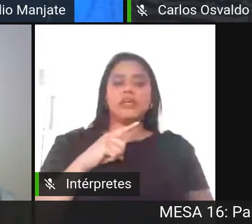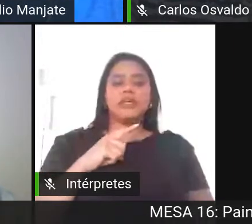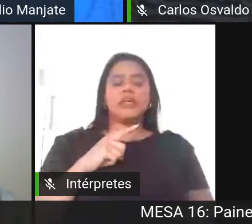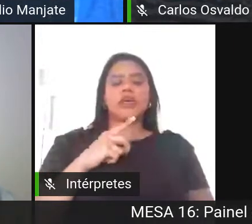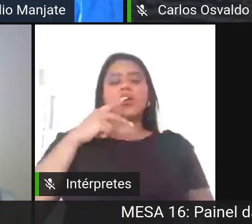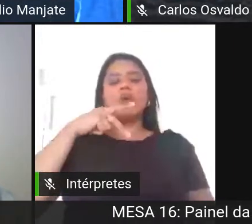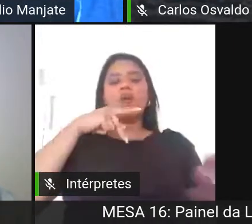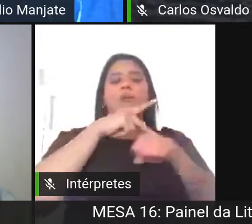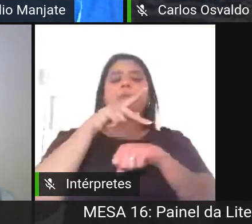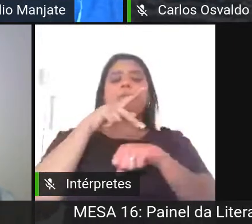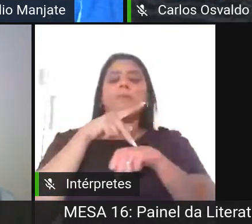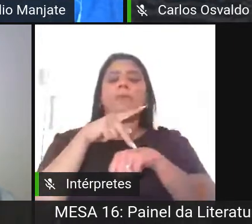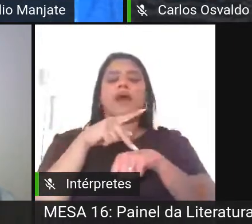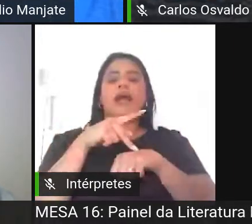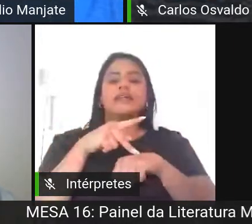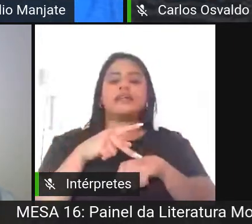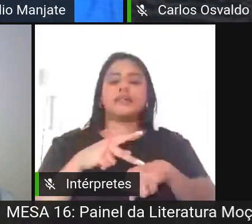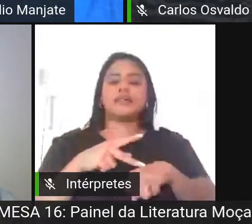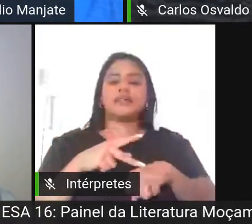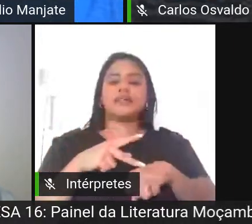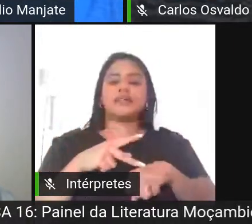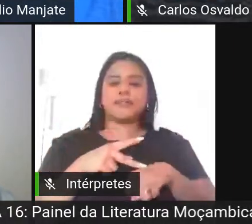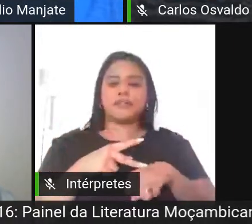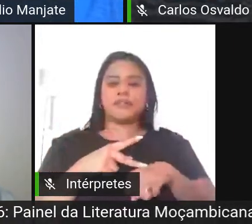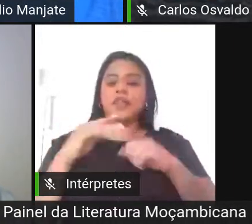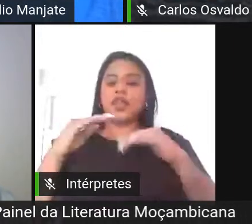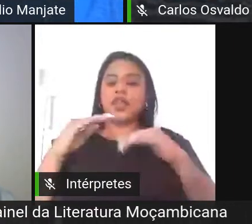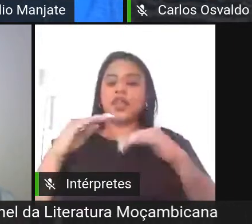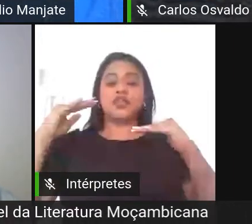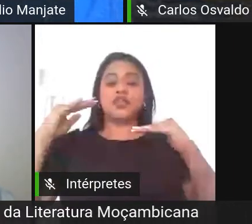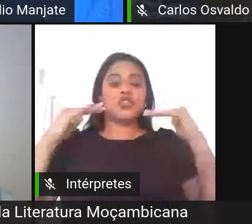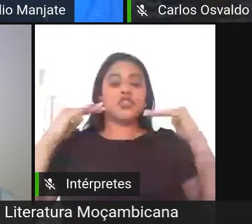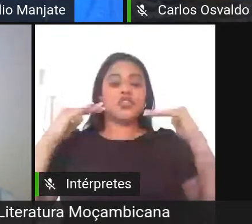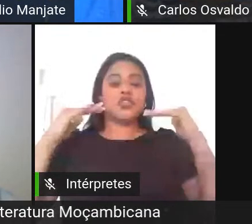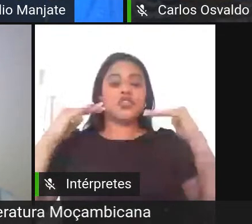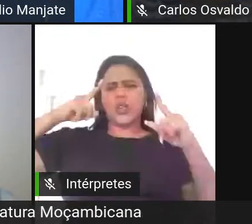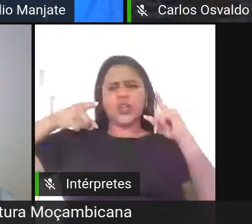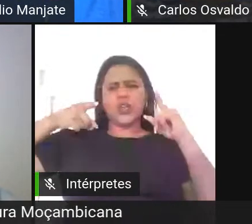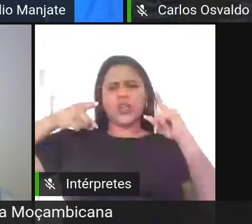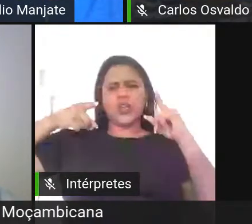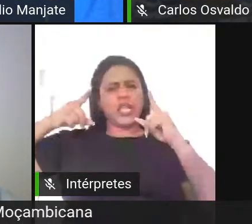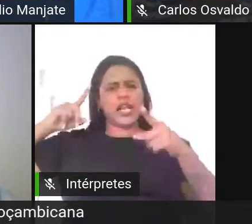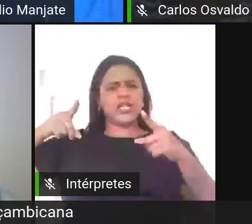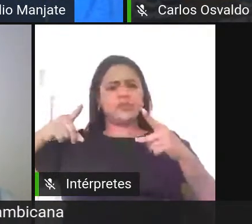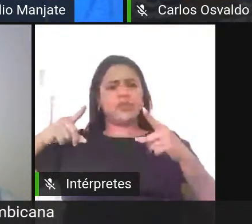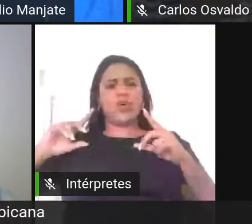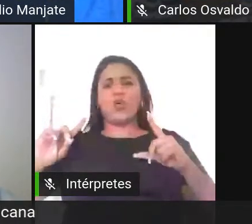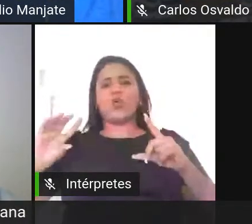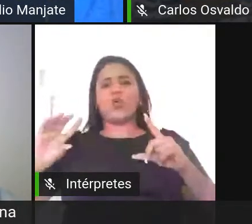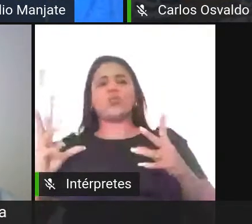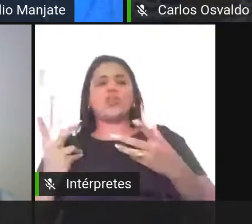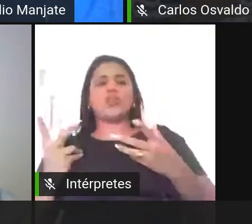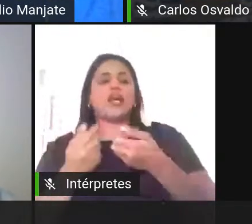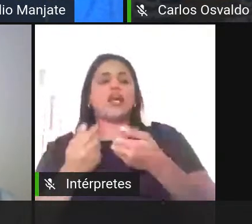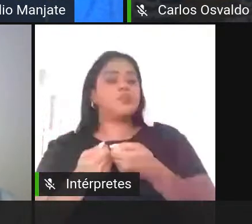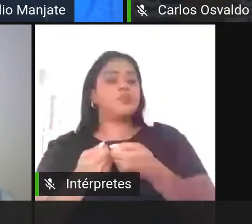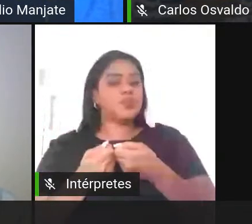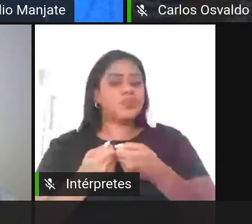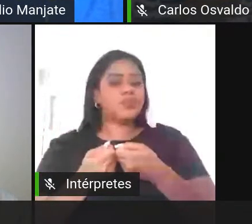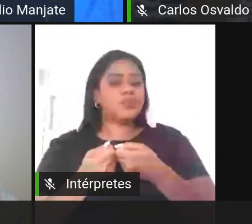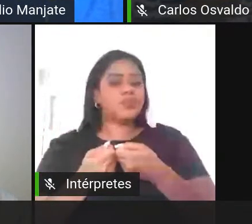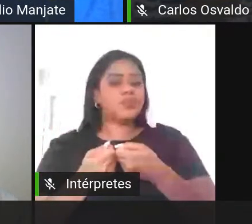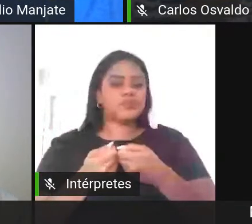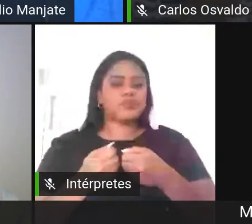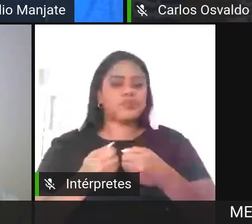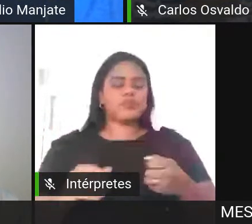com um certo nível de autoritarismo ou totalitarismo. Há estudos feitos neste ano,